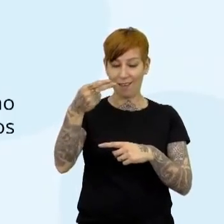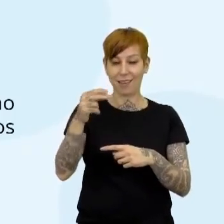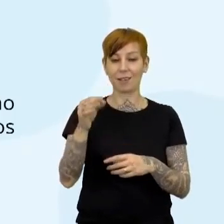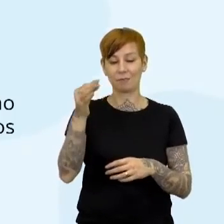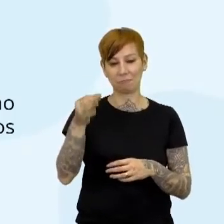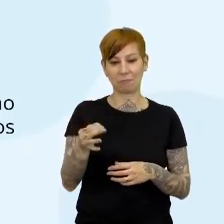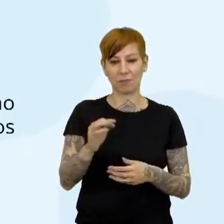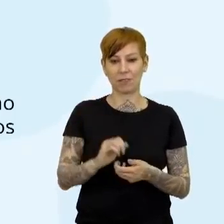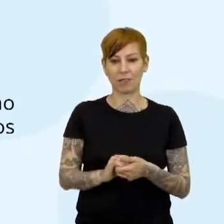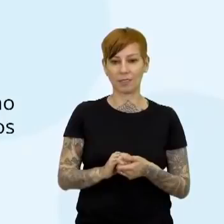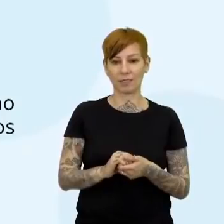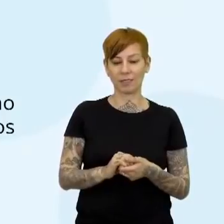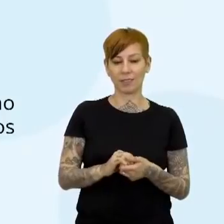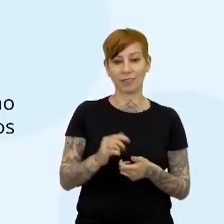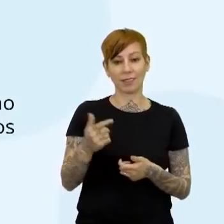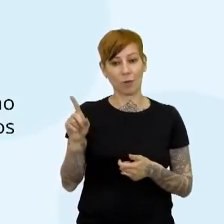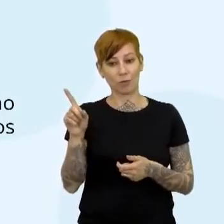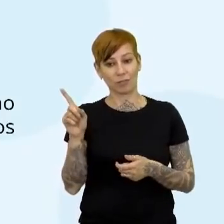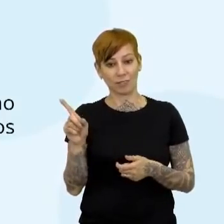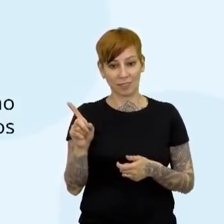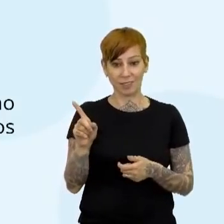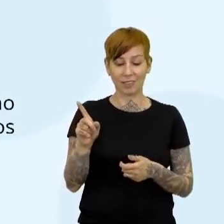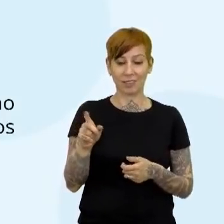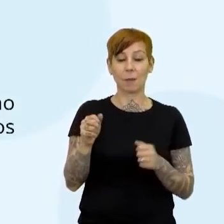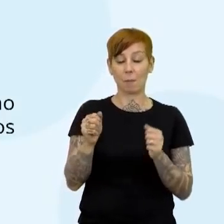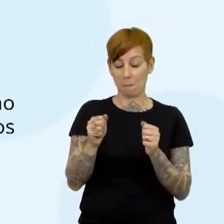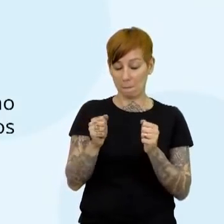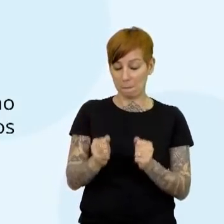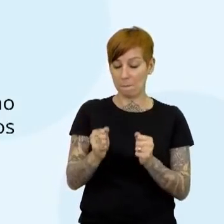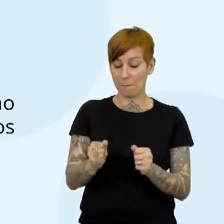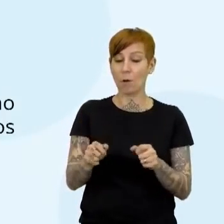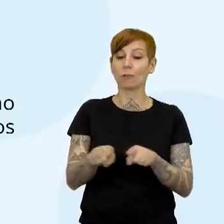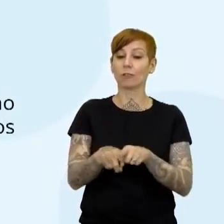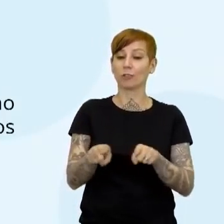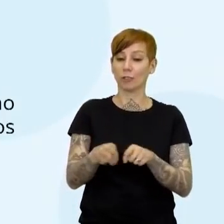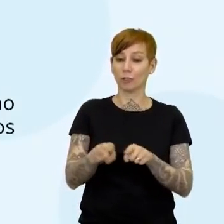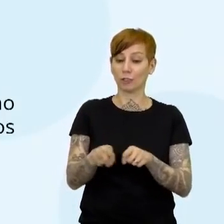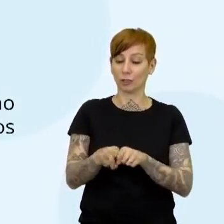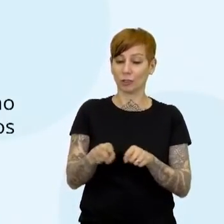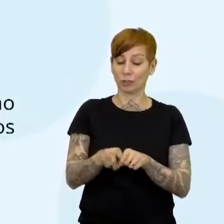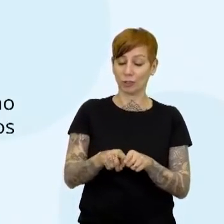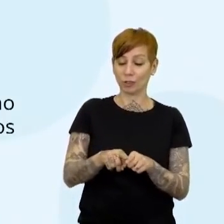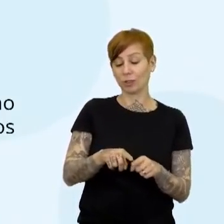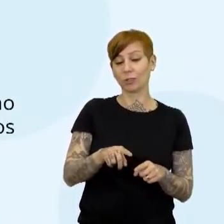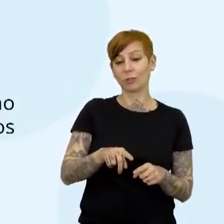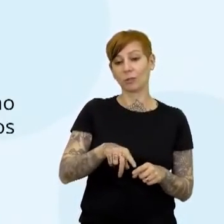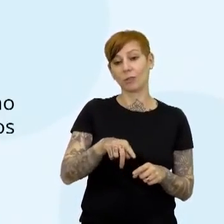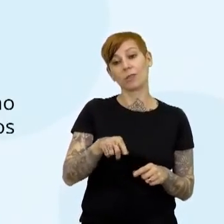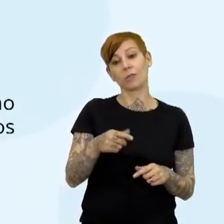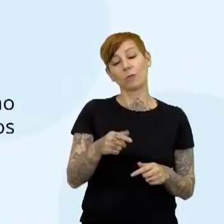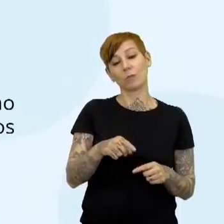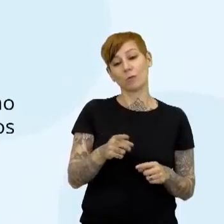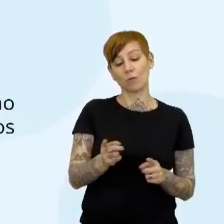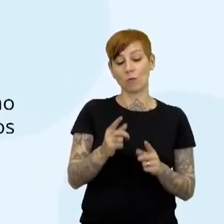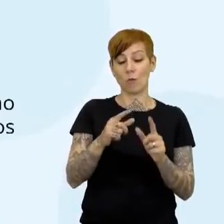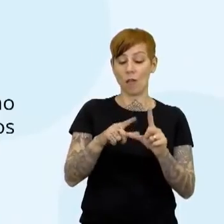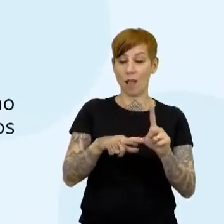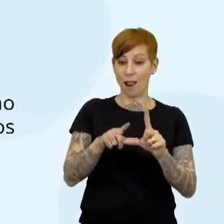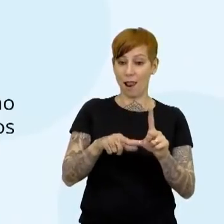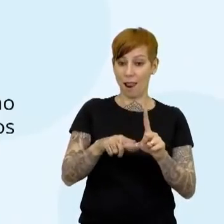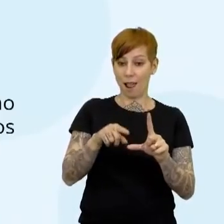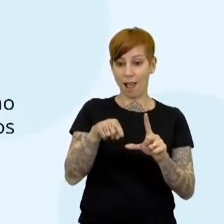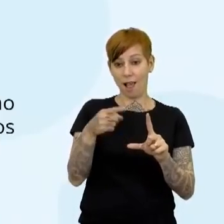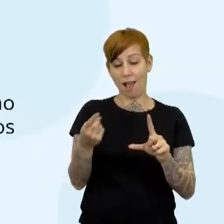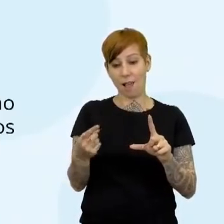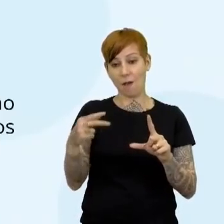dá para fazer esta daqui a gente também como fazer letra para um lado né isso passa 19 por outro lado ele